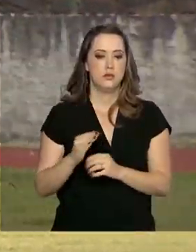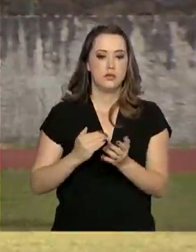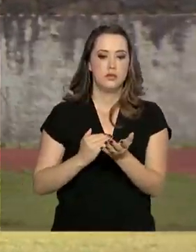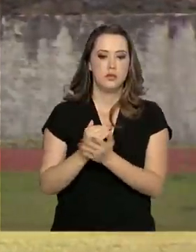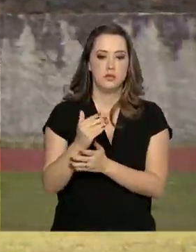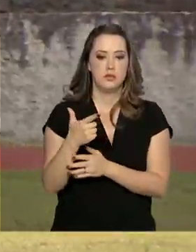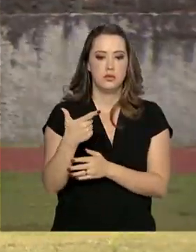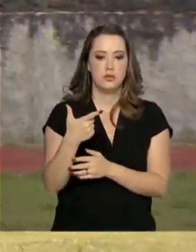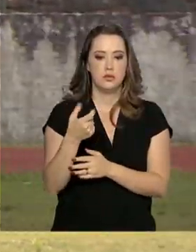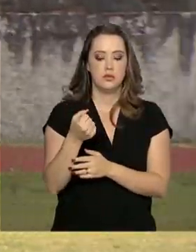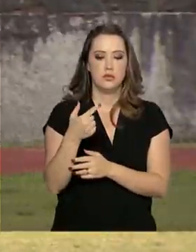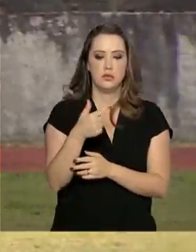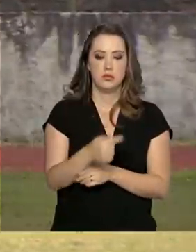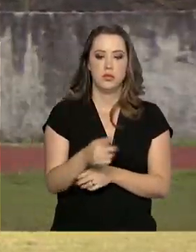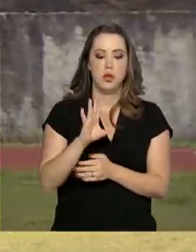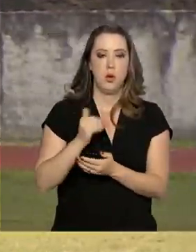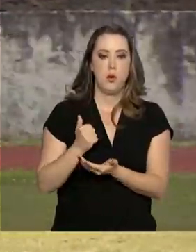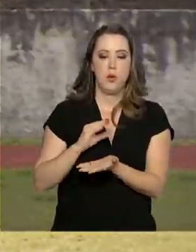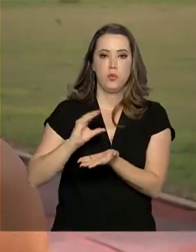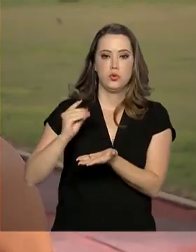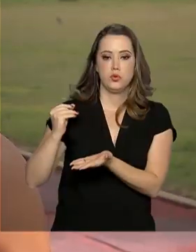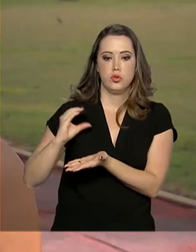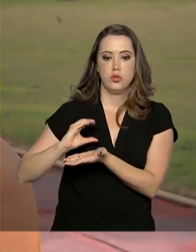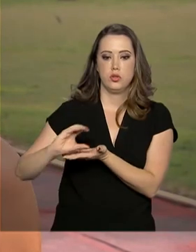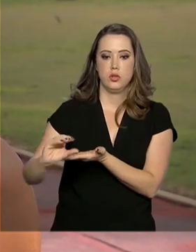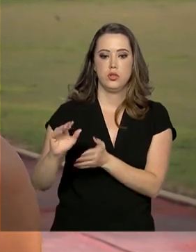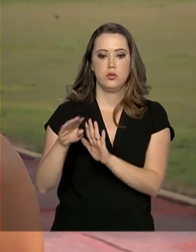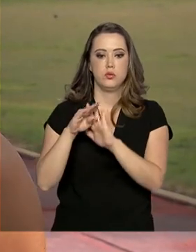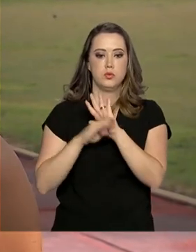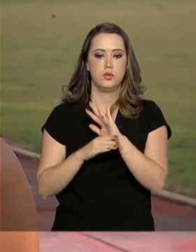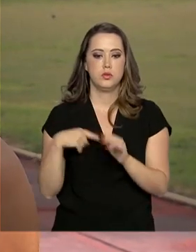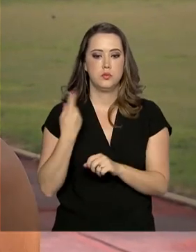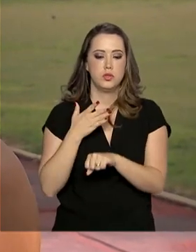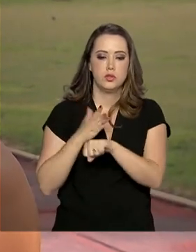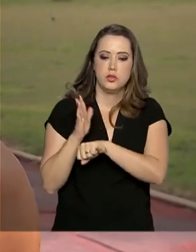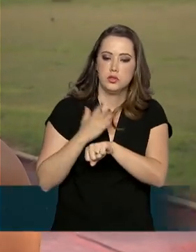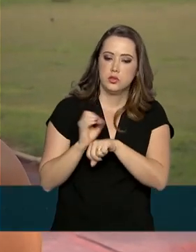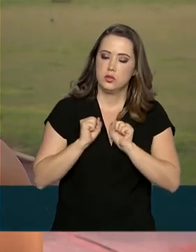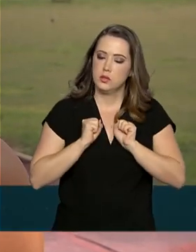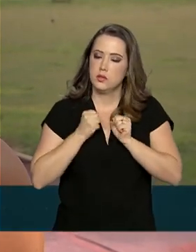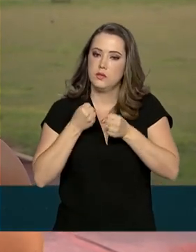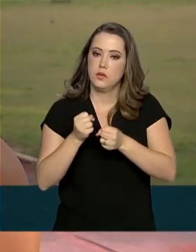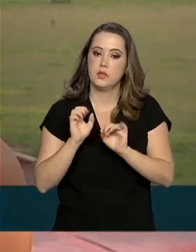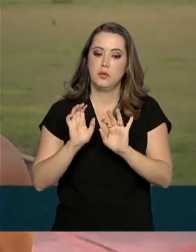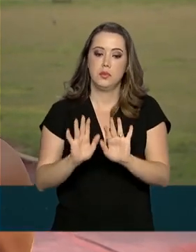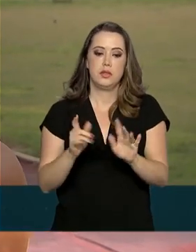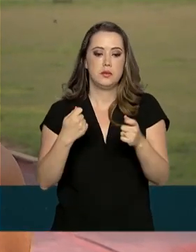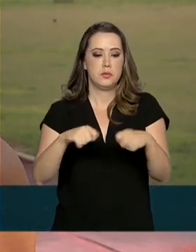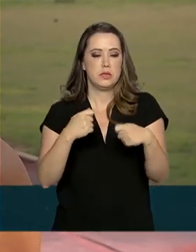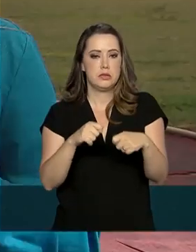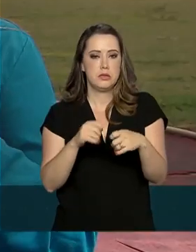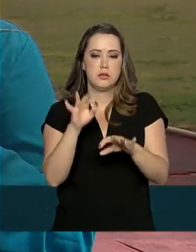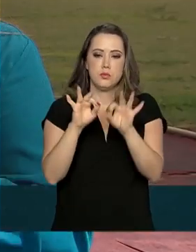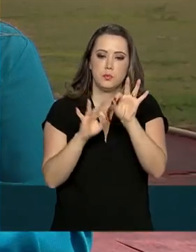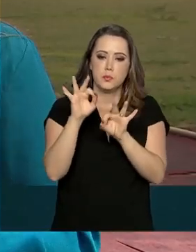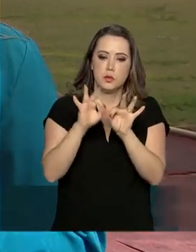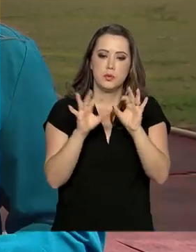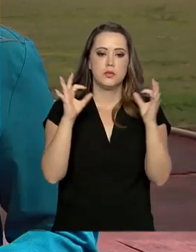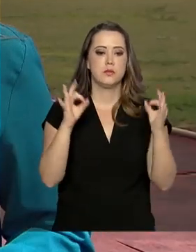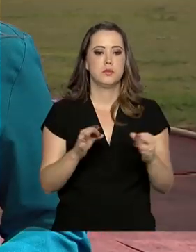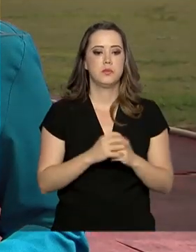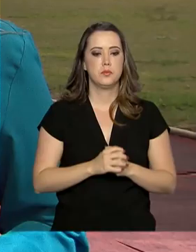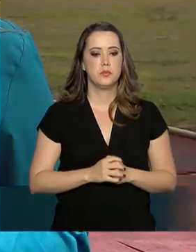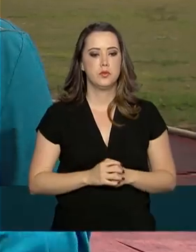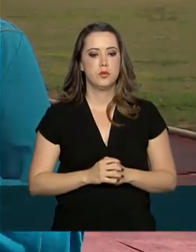2007 recebe o auxílio do programa a gente treina se dedica mais a gente precisa de estrutura o maior